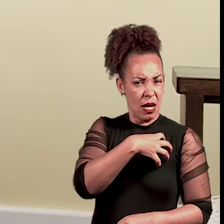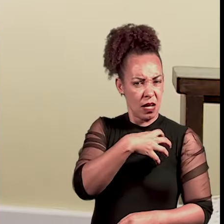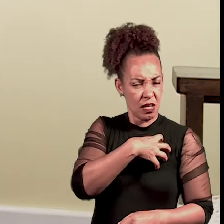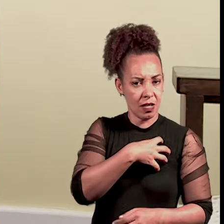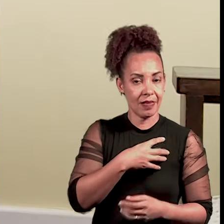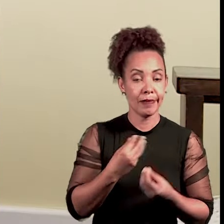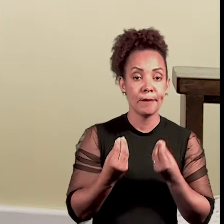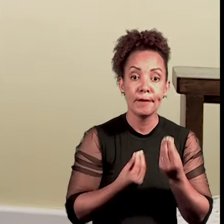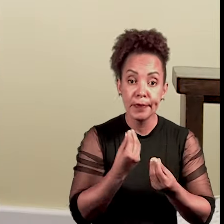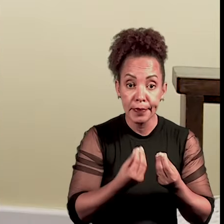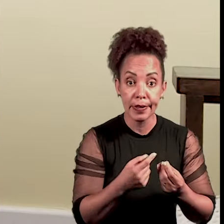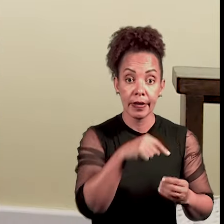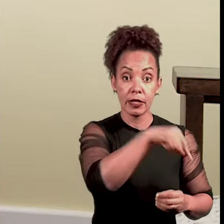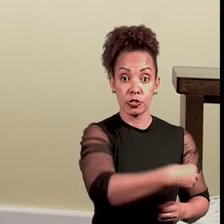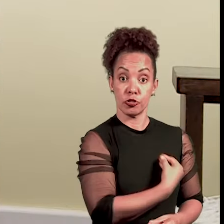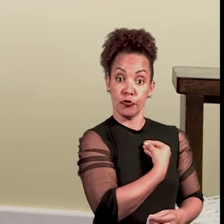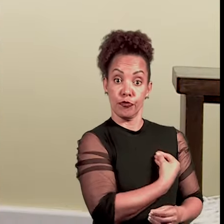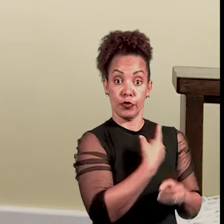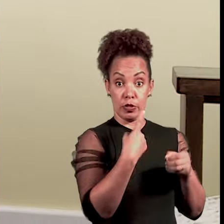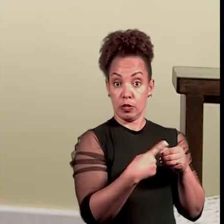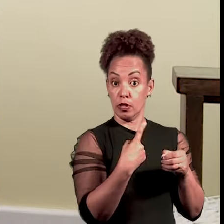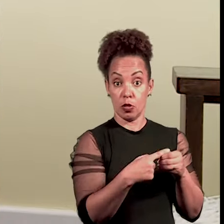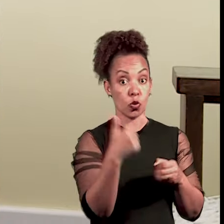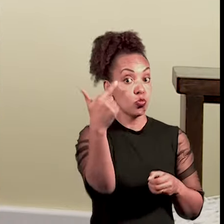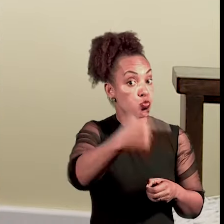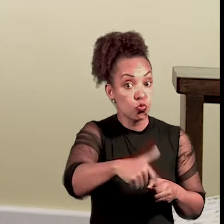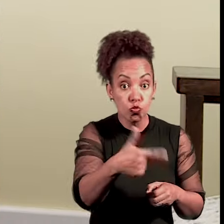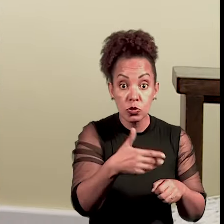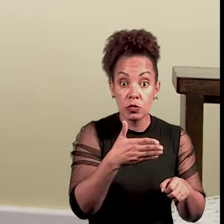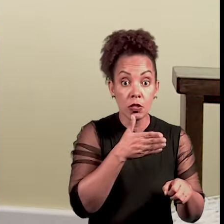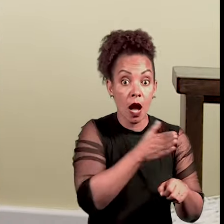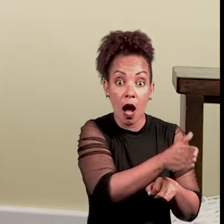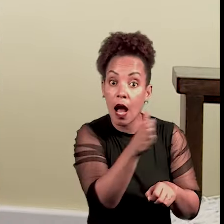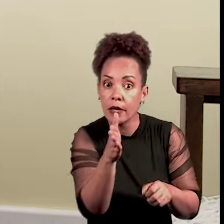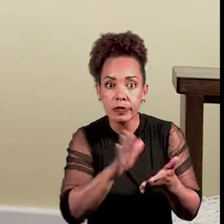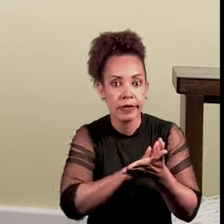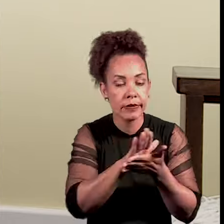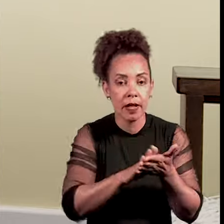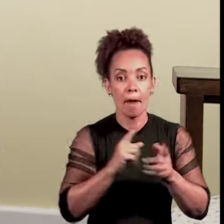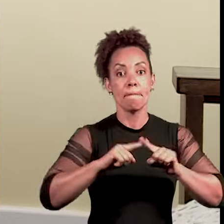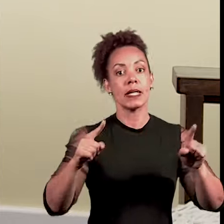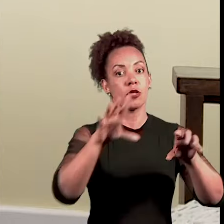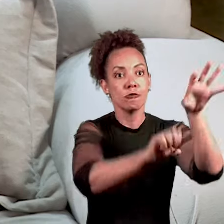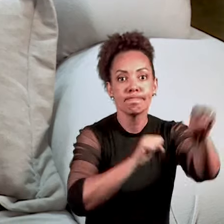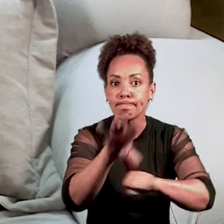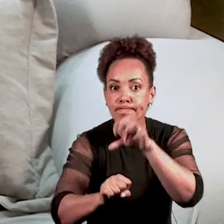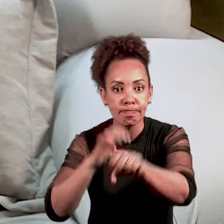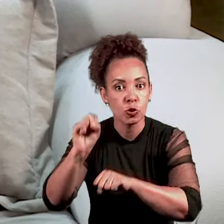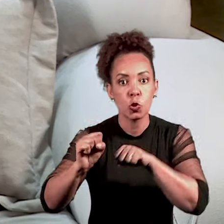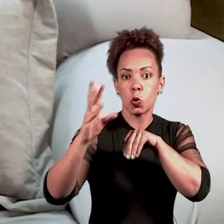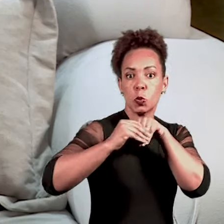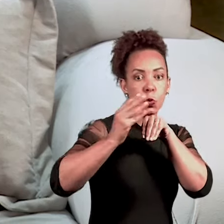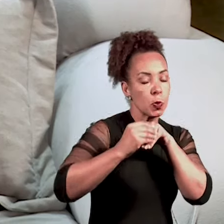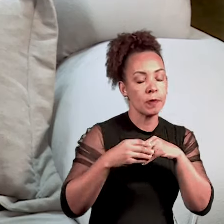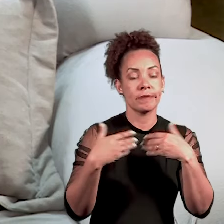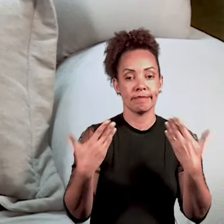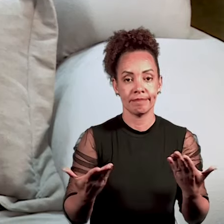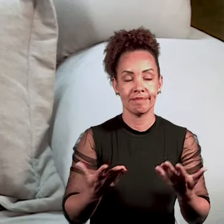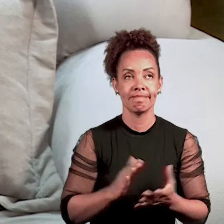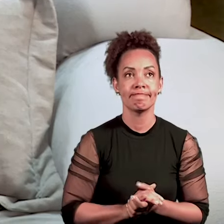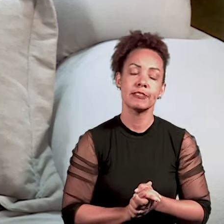interior era uma coisa terrível, porque você não tinha acesso a nada. E nós tínhamos, porque nós corríamos atrás, né? A gente tira as coisas